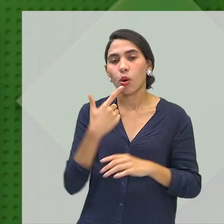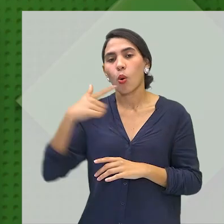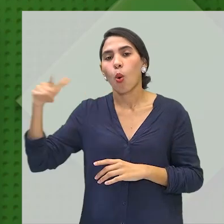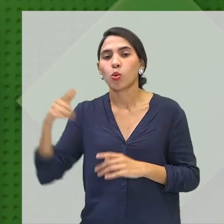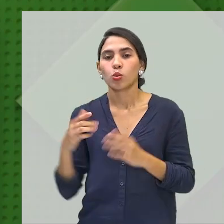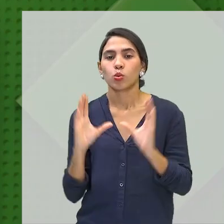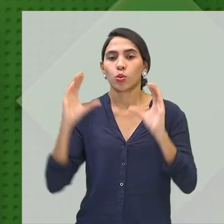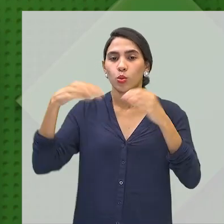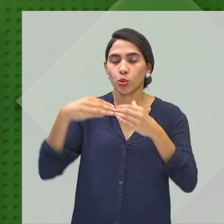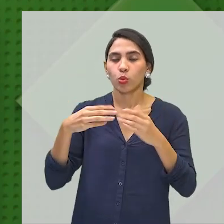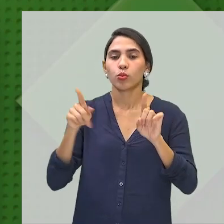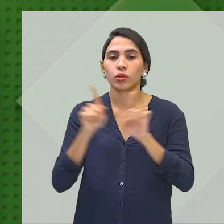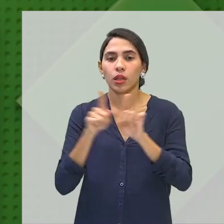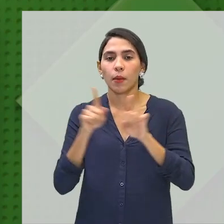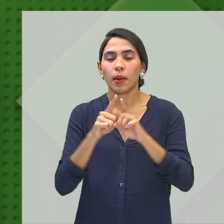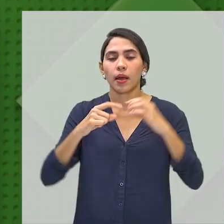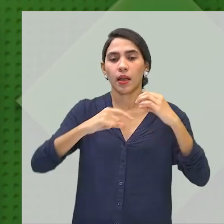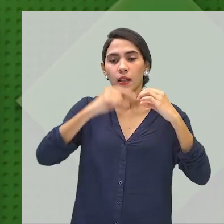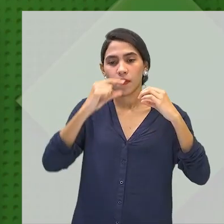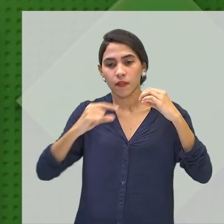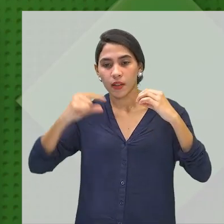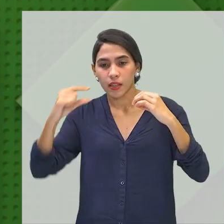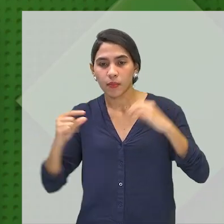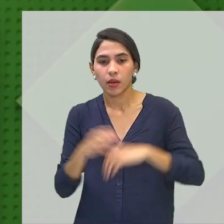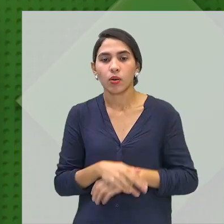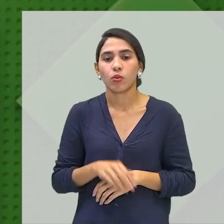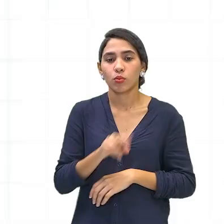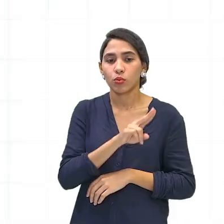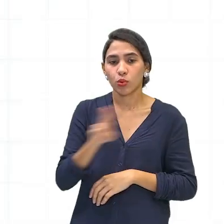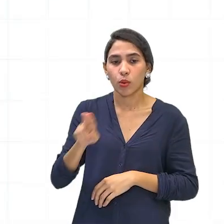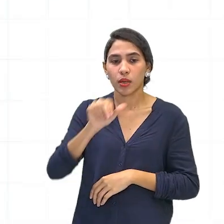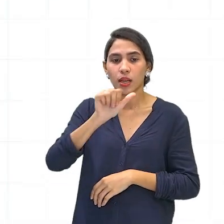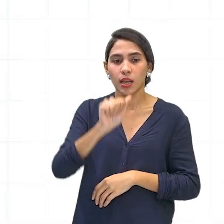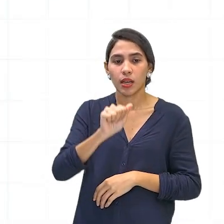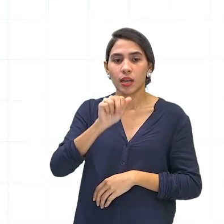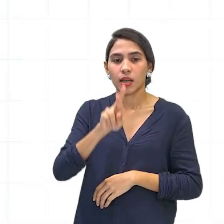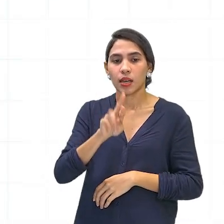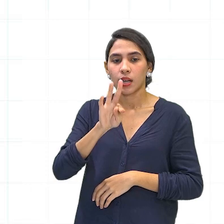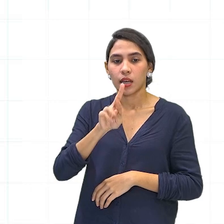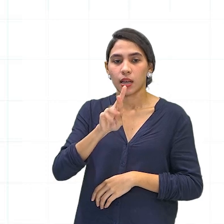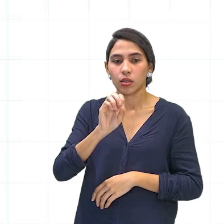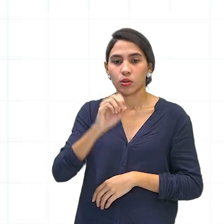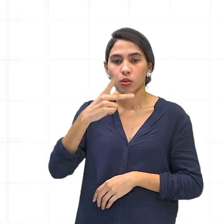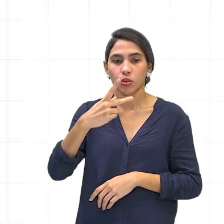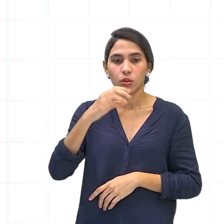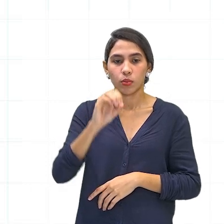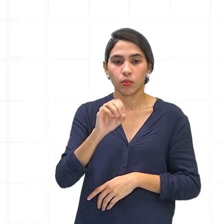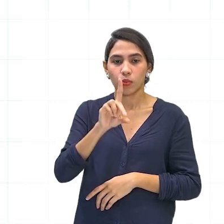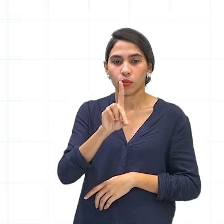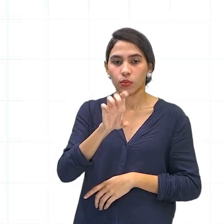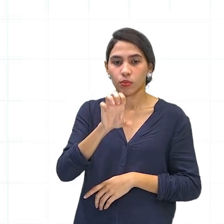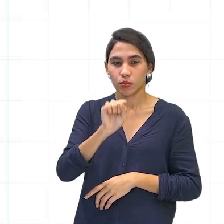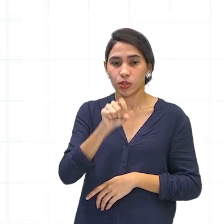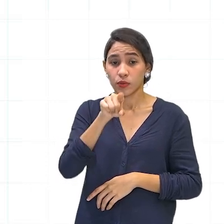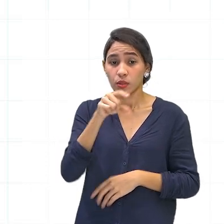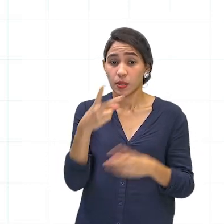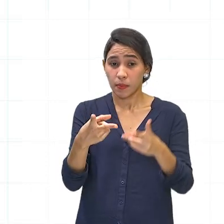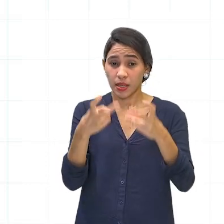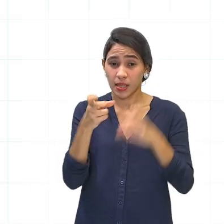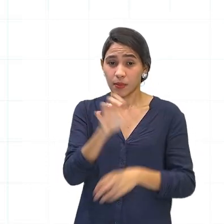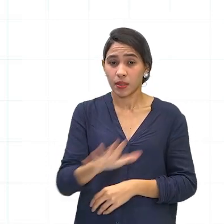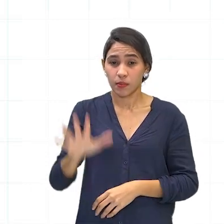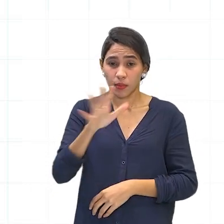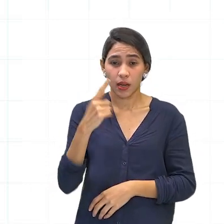de animais invertebrados, que são os artrópodes. Agora você observa aí que os artrópodes, eles possuem o corpo